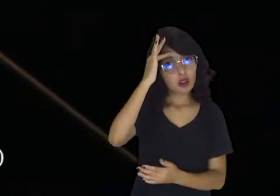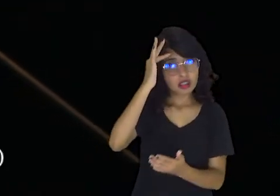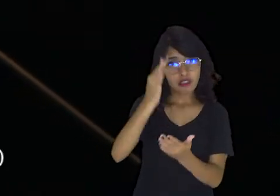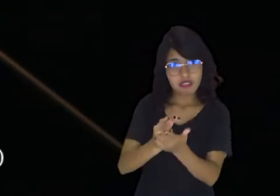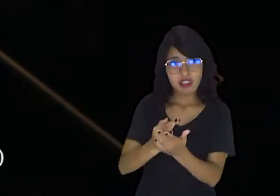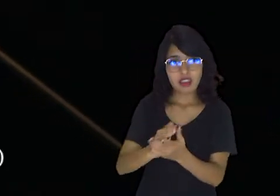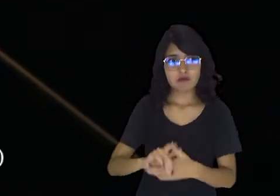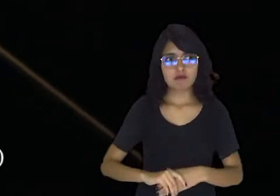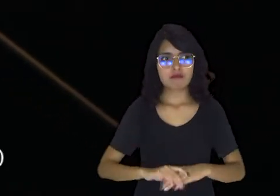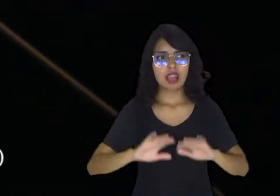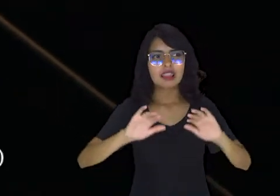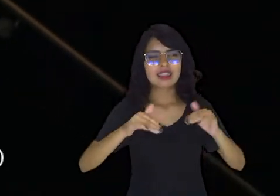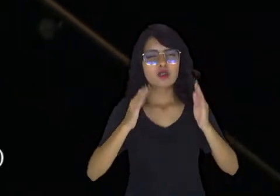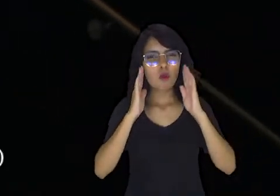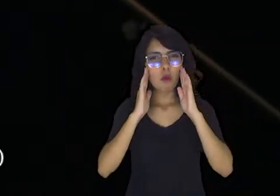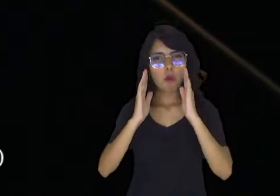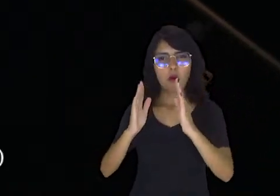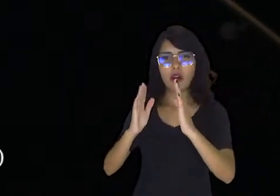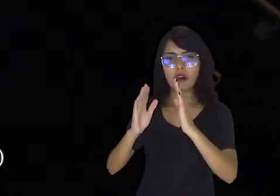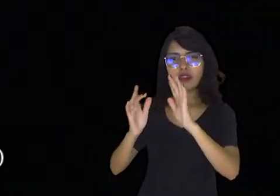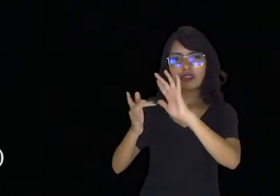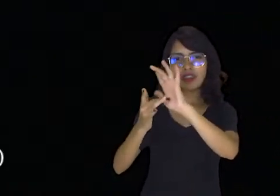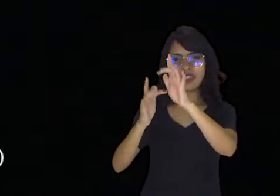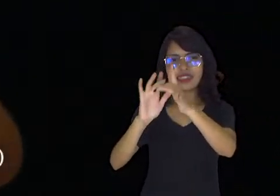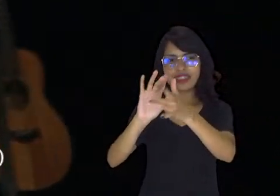olhando para Jesus,